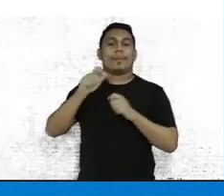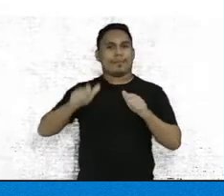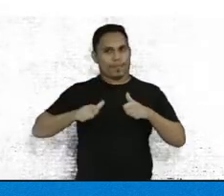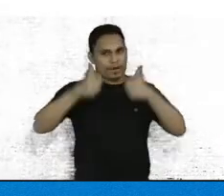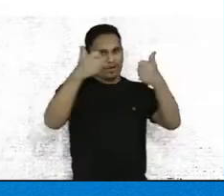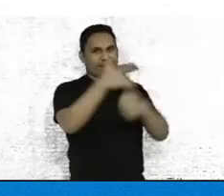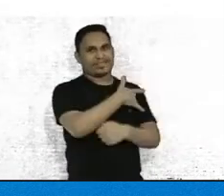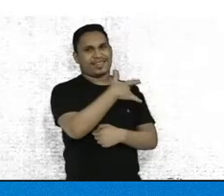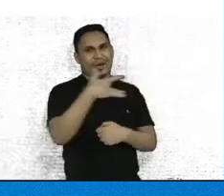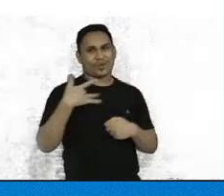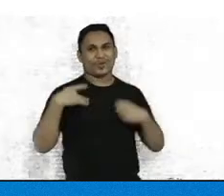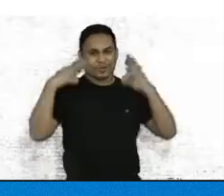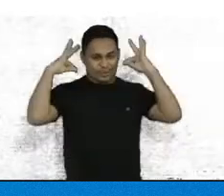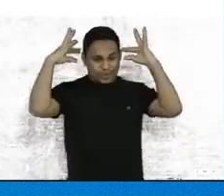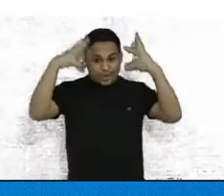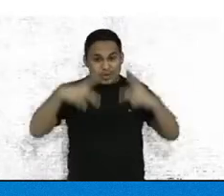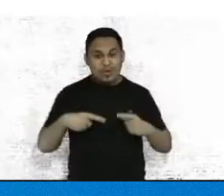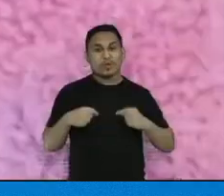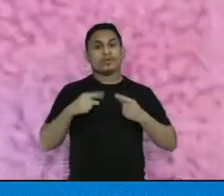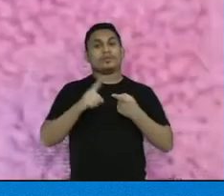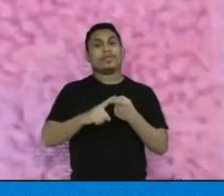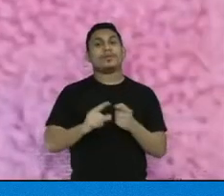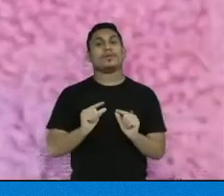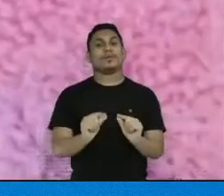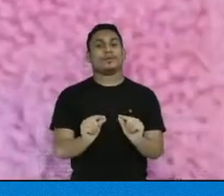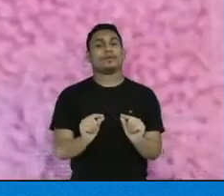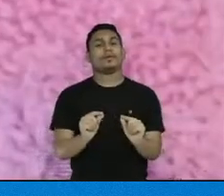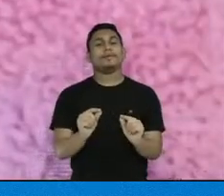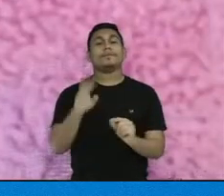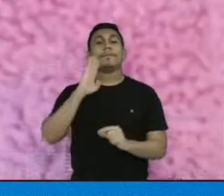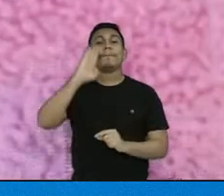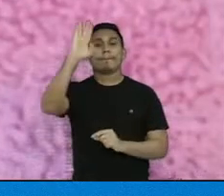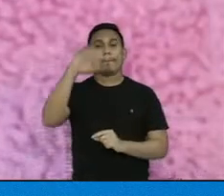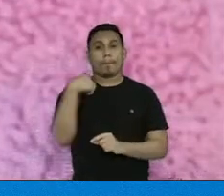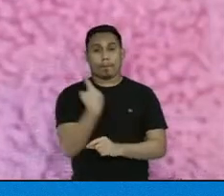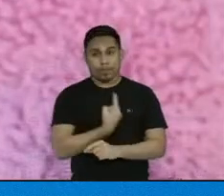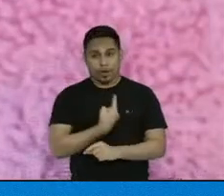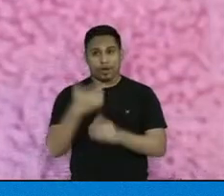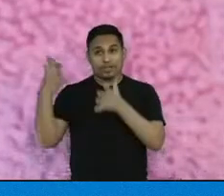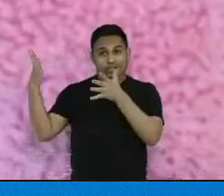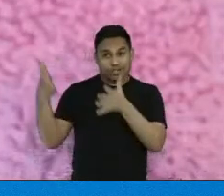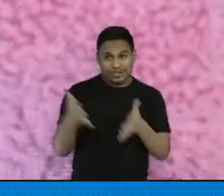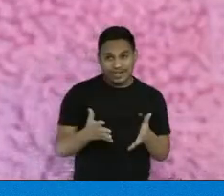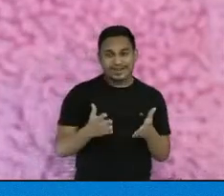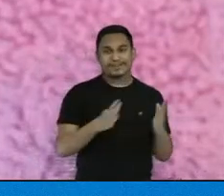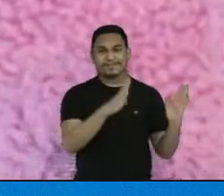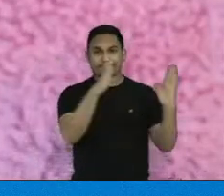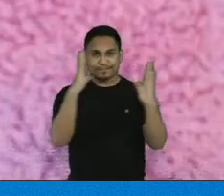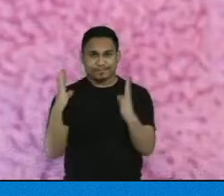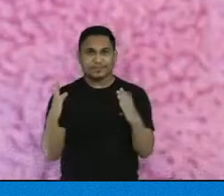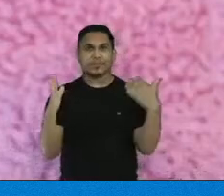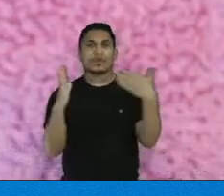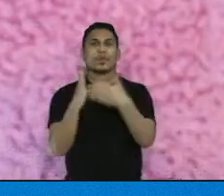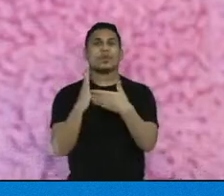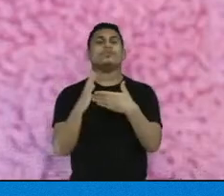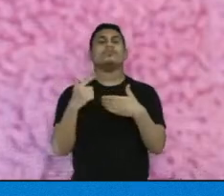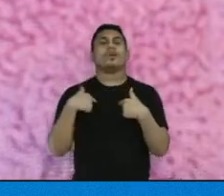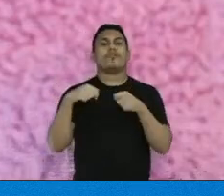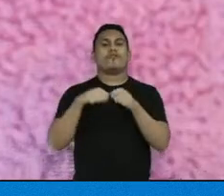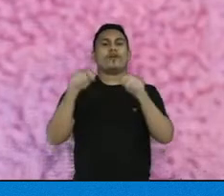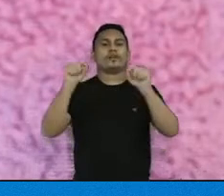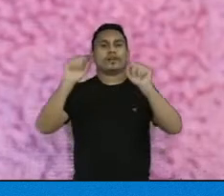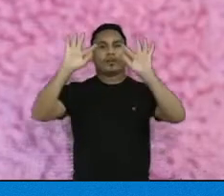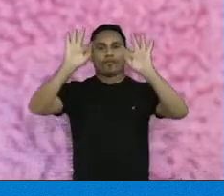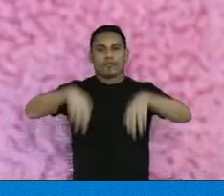todo, e principalmente que a gente chegue nessa parte aqui, que é onde eu faço o fechamento aqui da nossa aulinha,